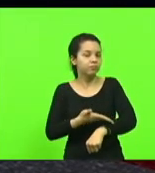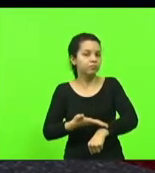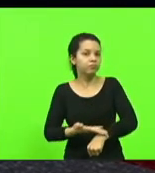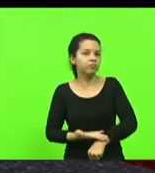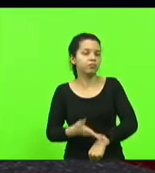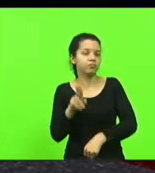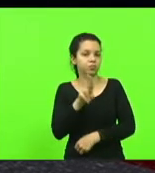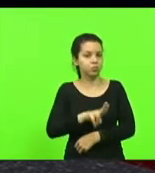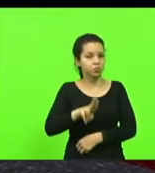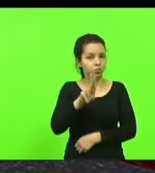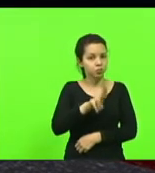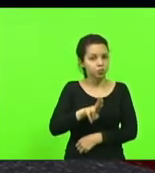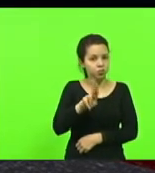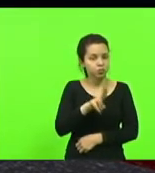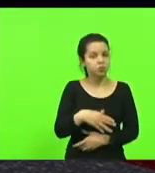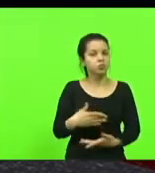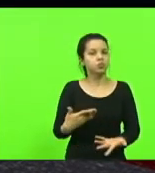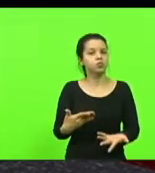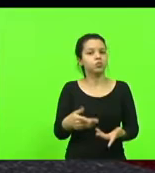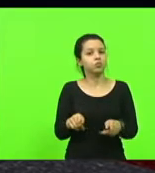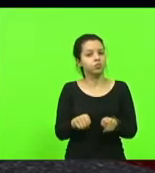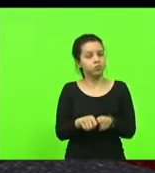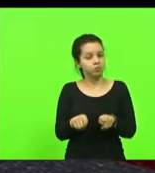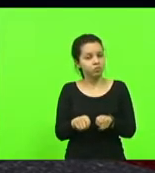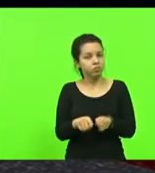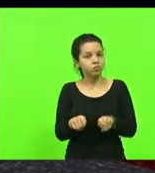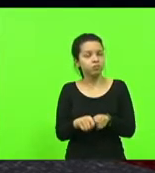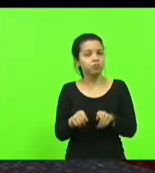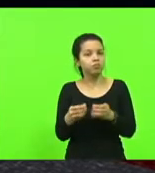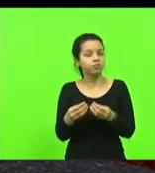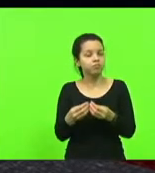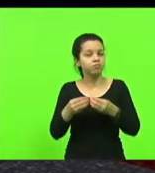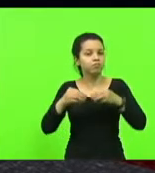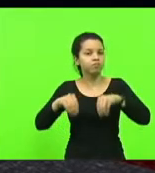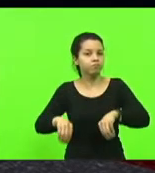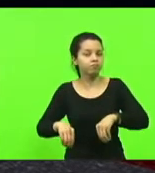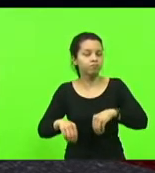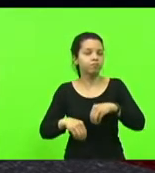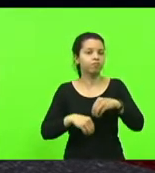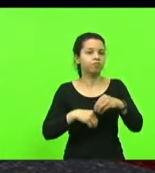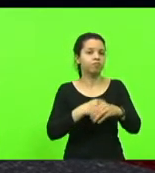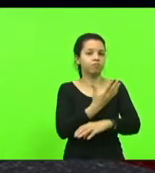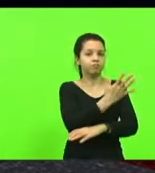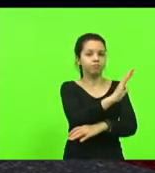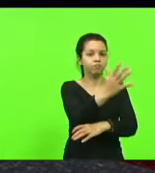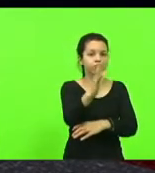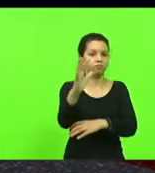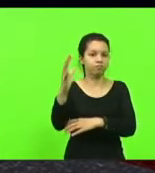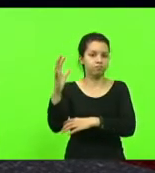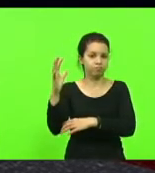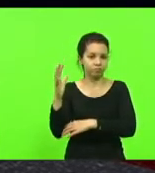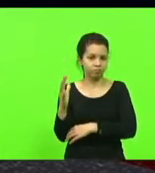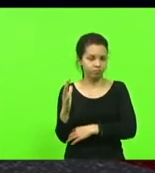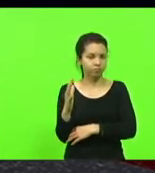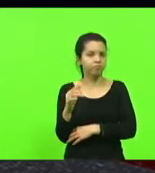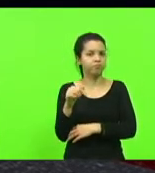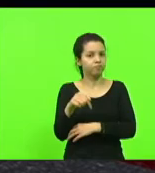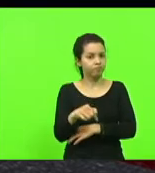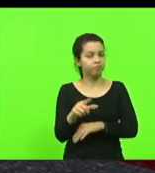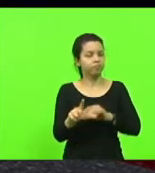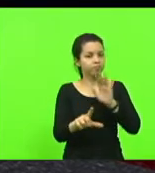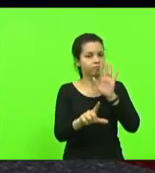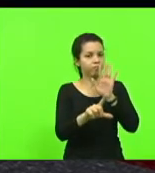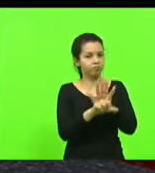seus consequentes impactos socioambientais. E é dedicado por uma lei aprovada nessa casa, a lei de